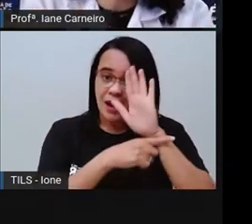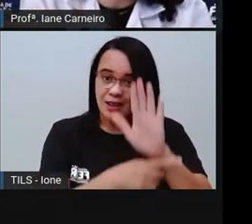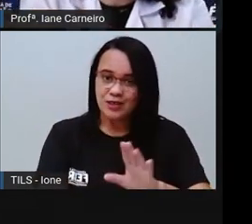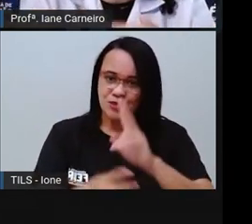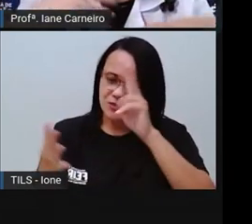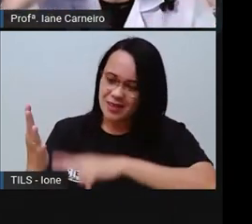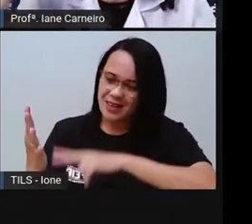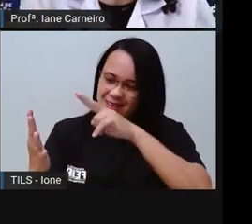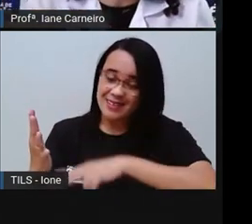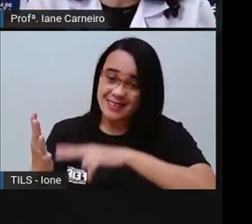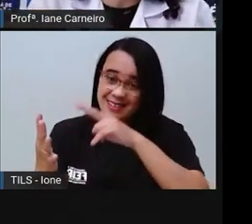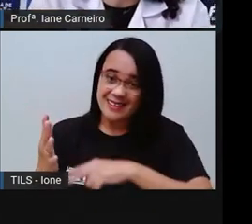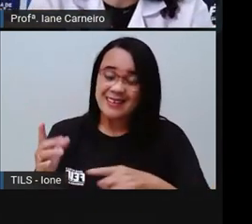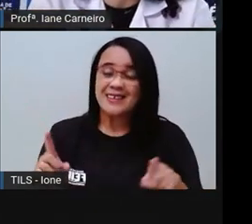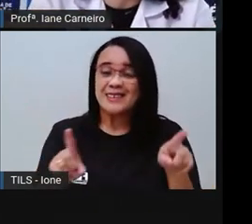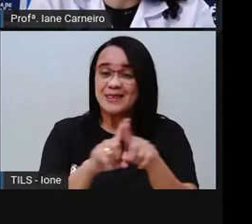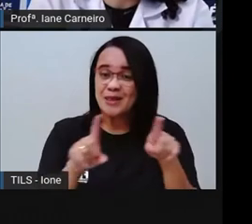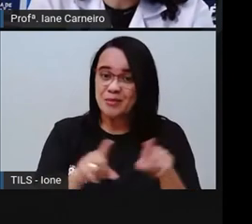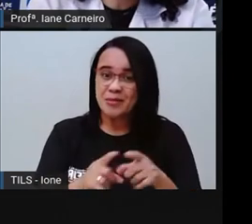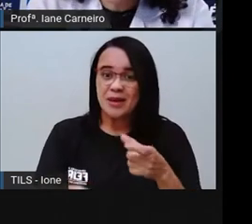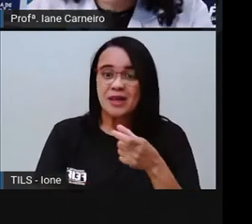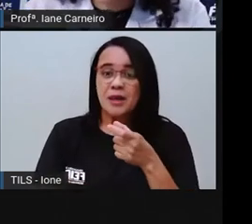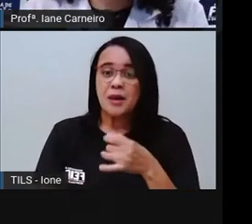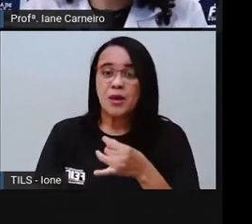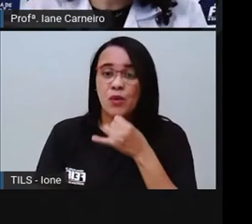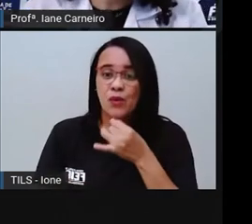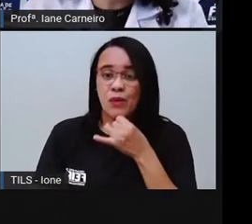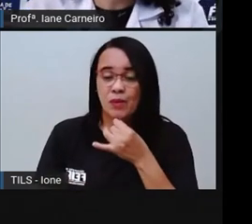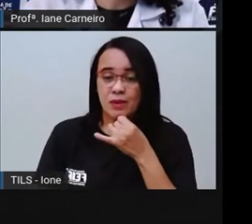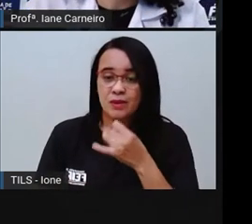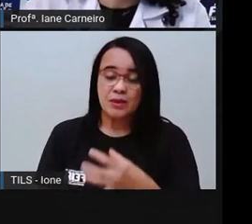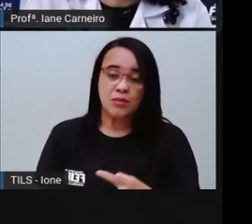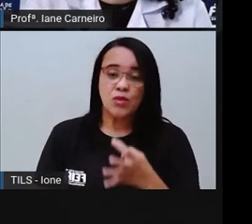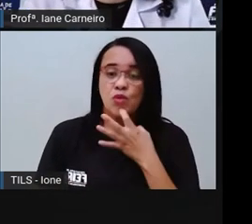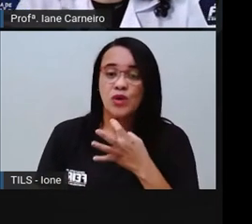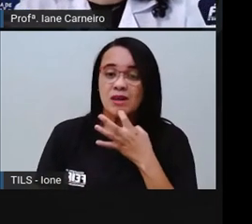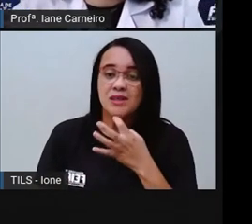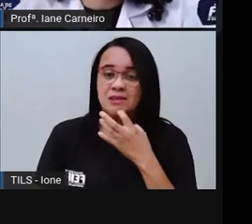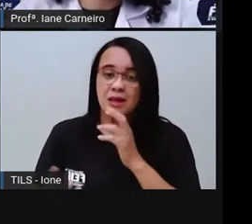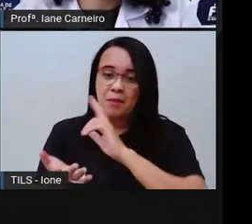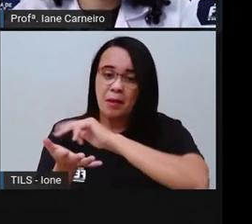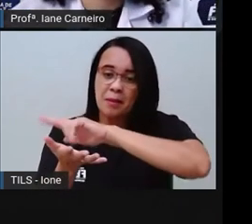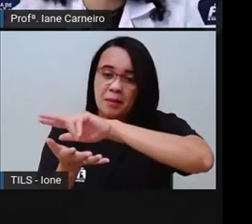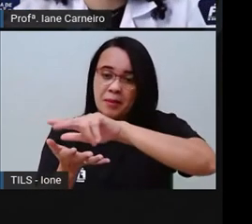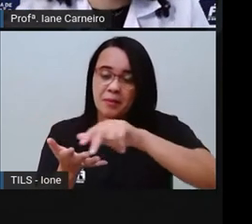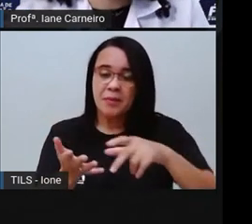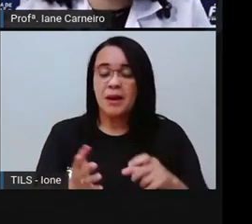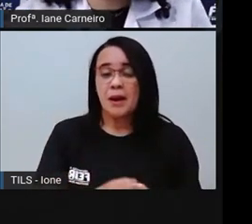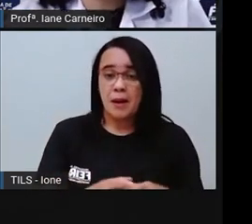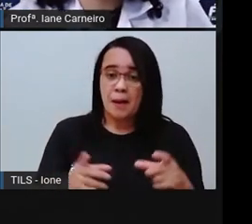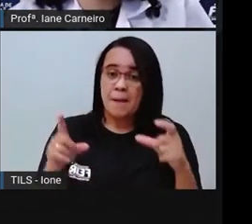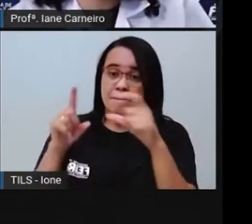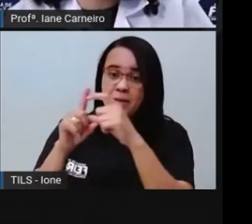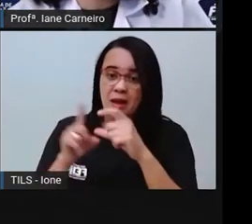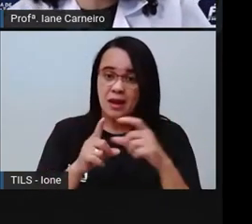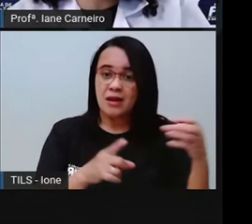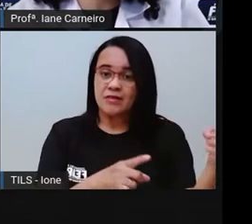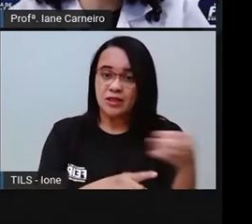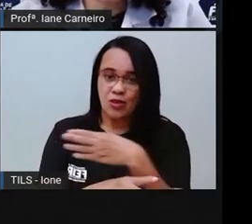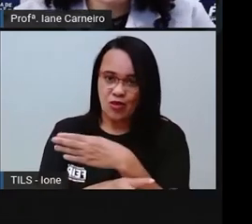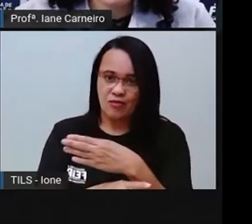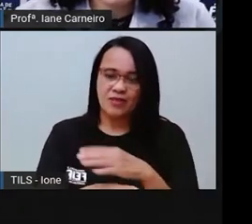de vocês conhecerem palavras não está certo O meu desafio para você sair